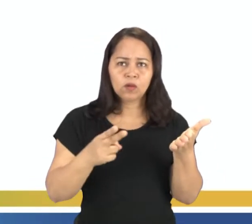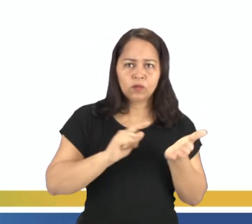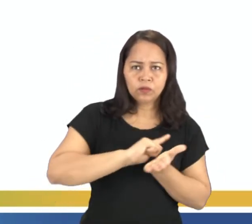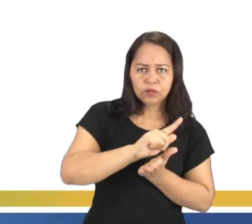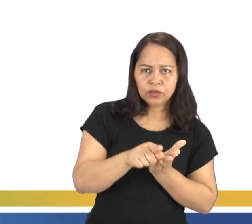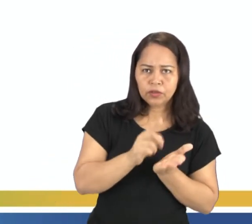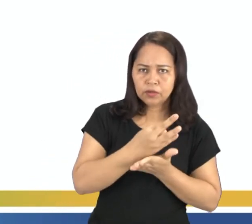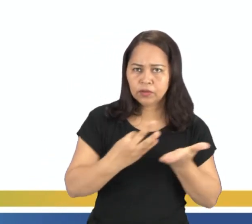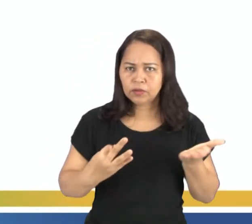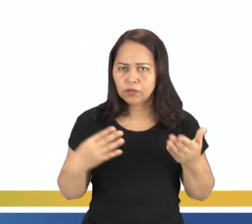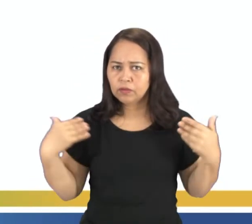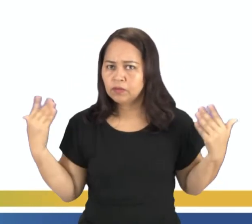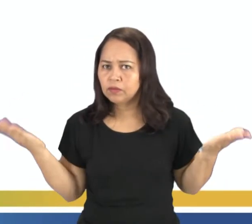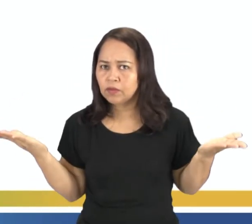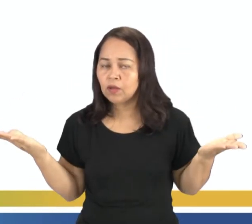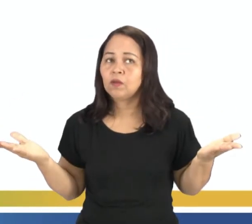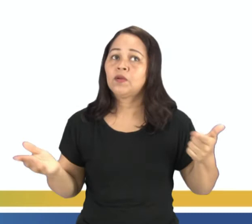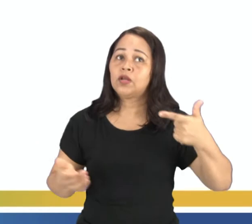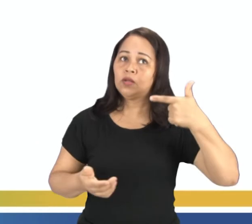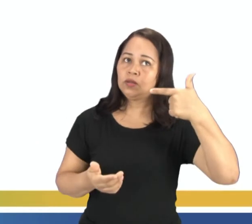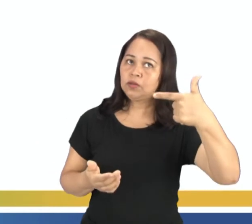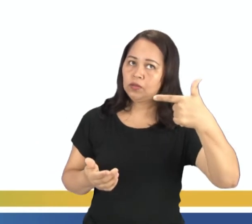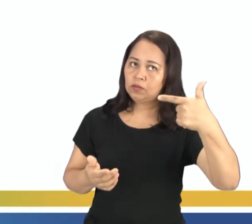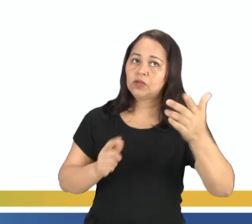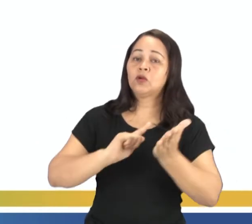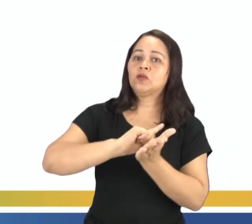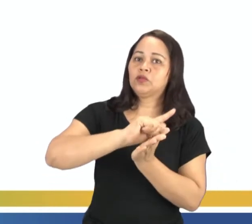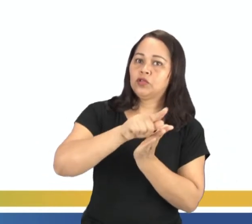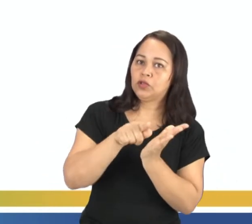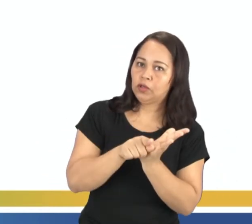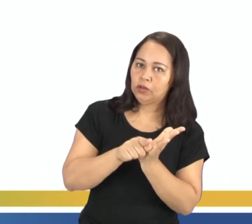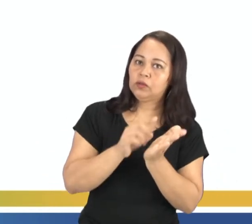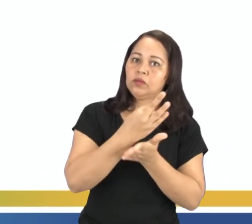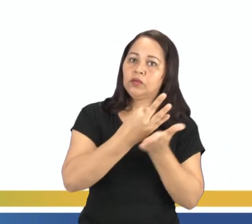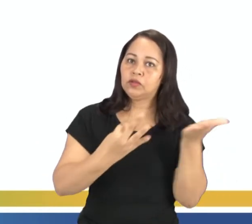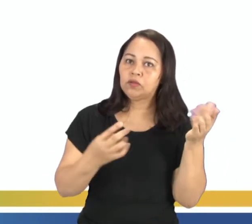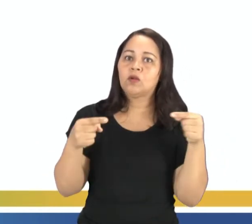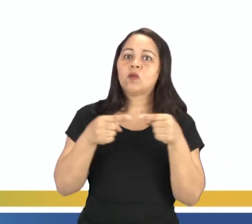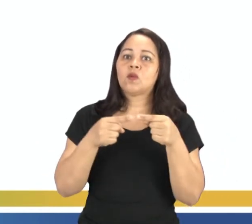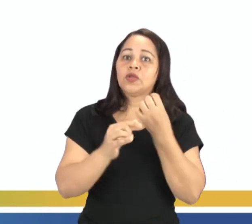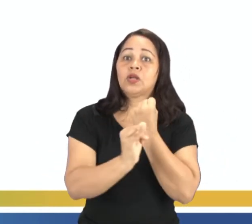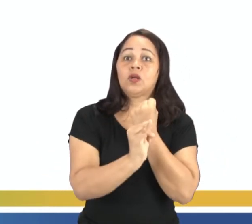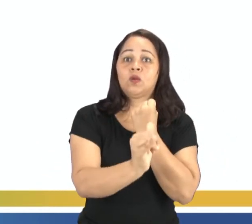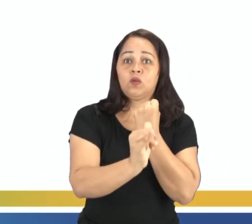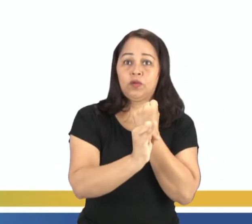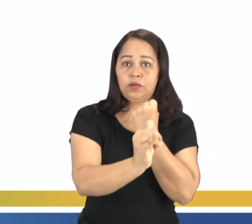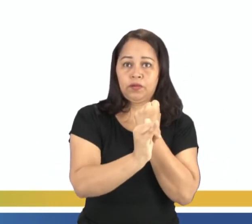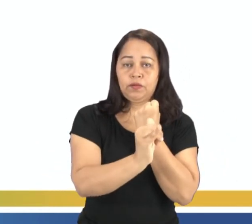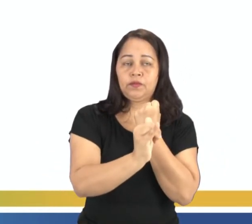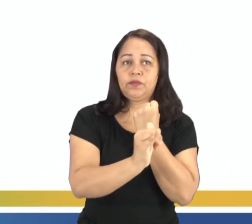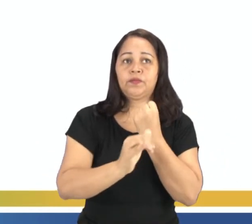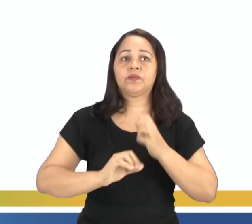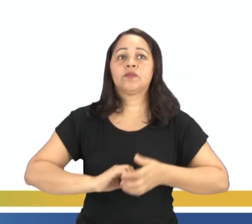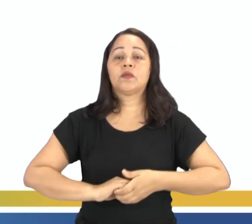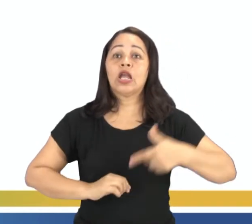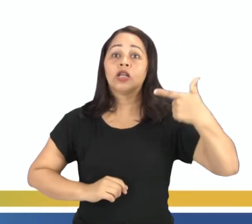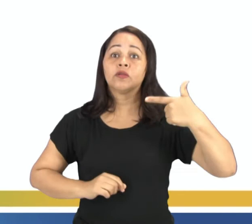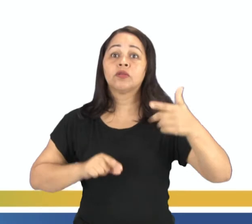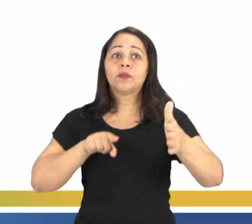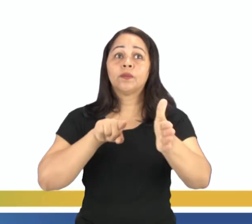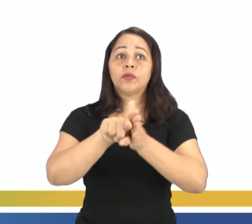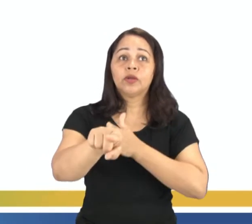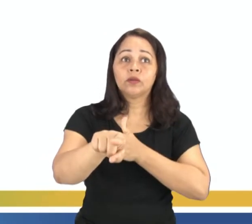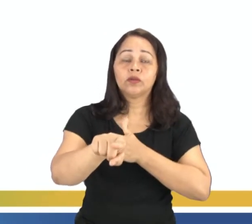resposta correta é a opção 2, um gênero textual, ok? 2.